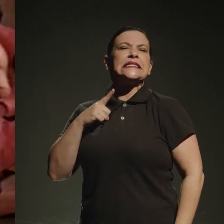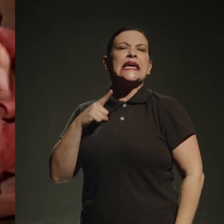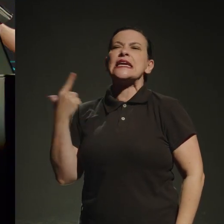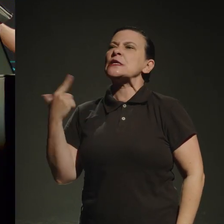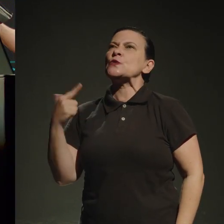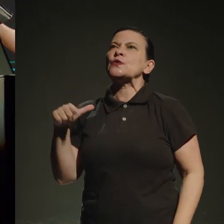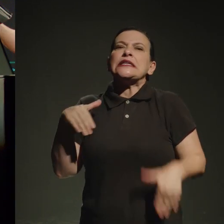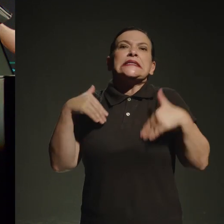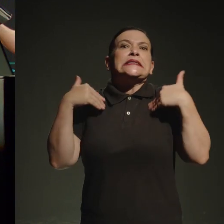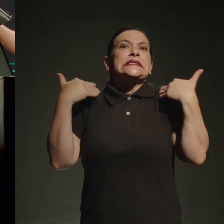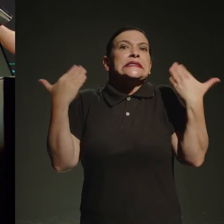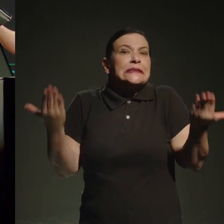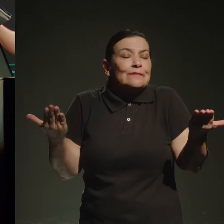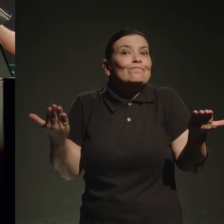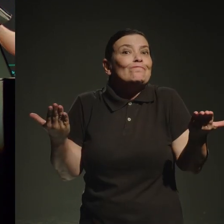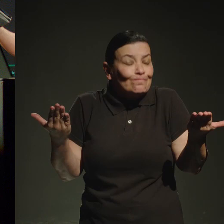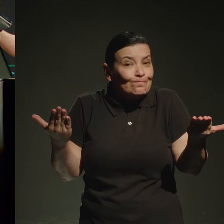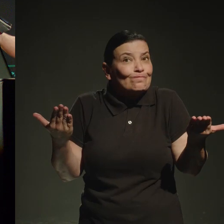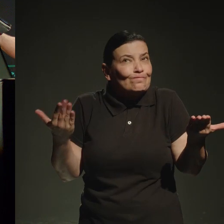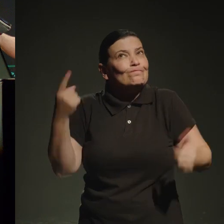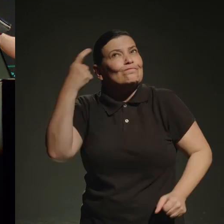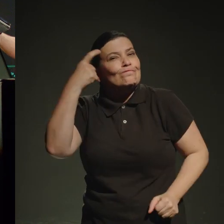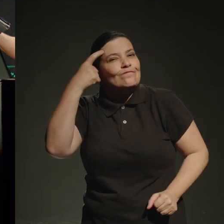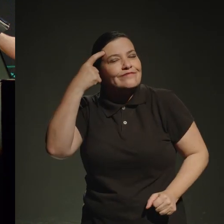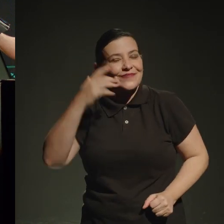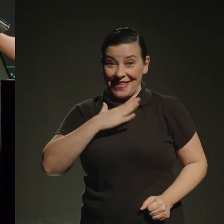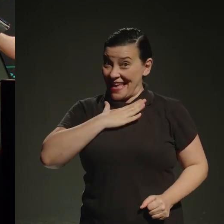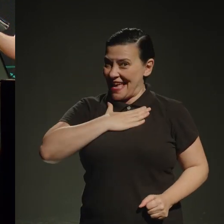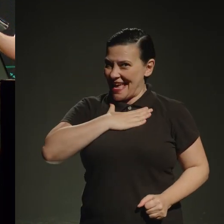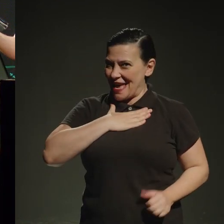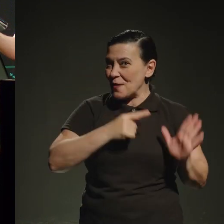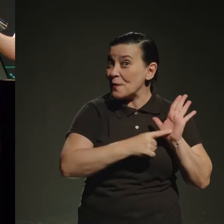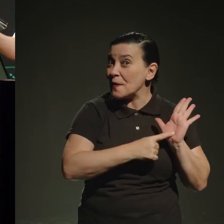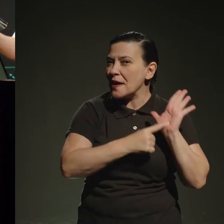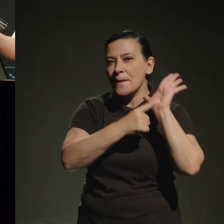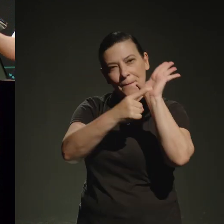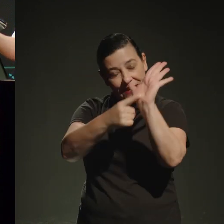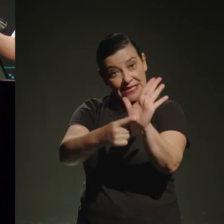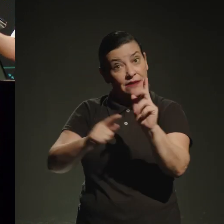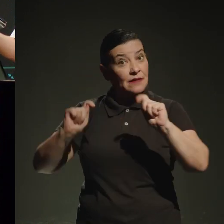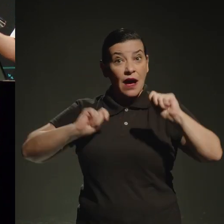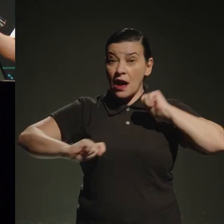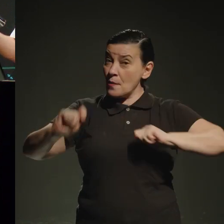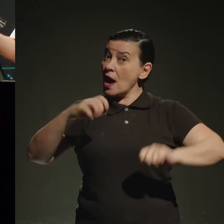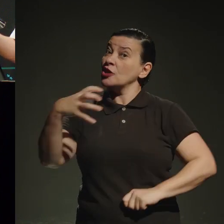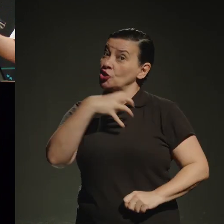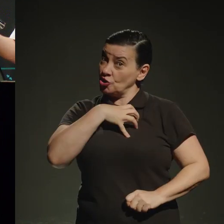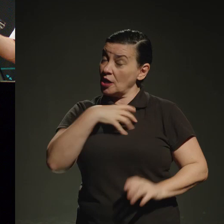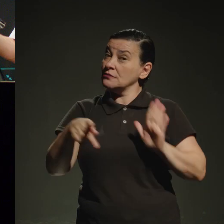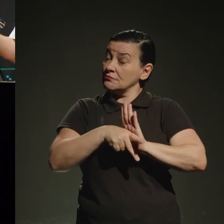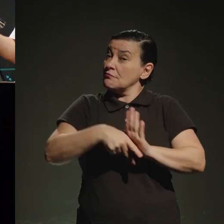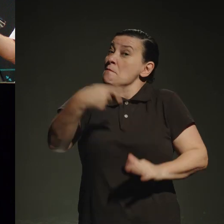Quando eu represento, eu continuo sendo eu, mas também, ao mesmo tempo, eu passo a ser um outro. Eu não seria um ator se não conseguisse ser também